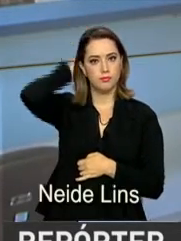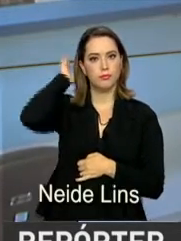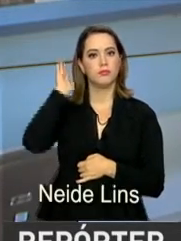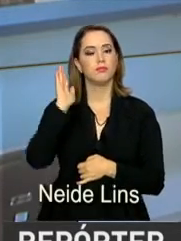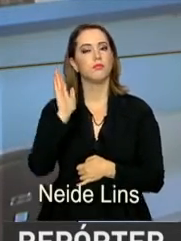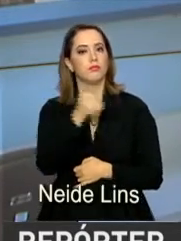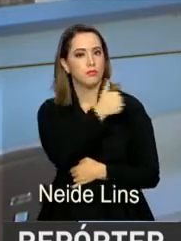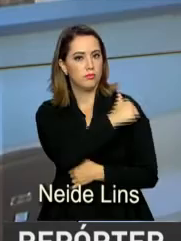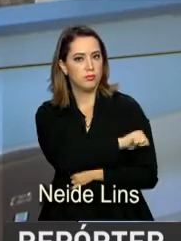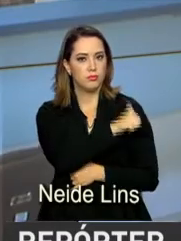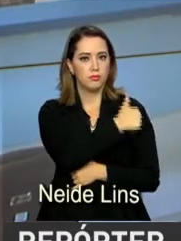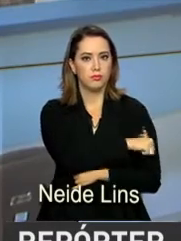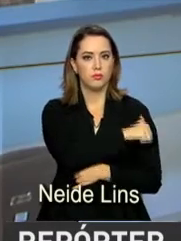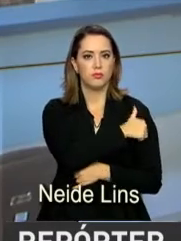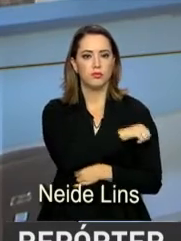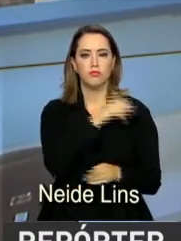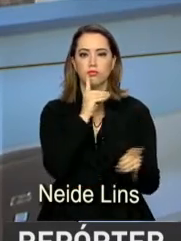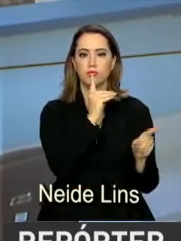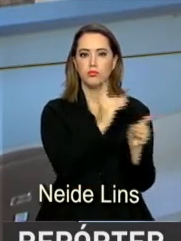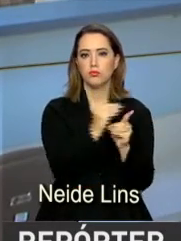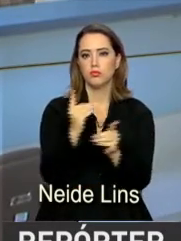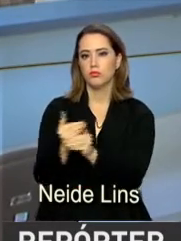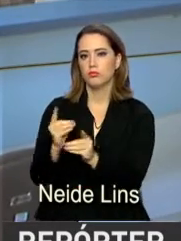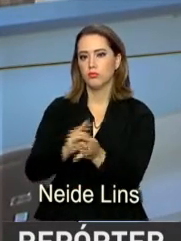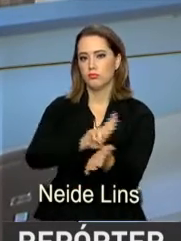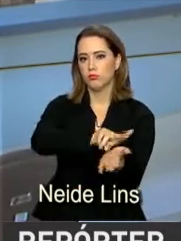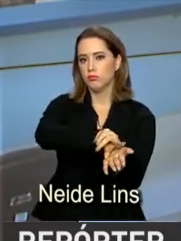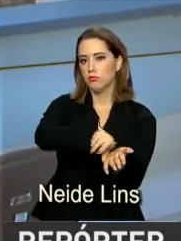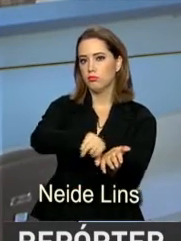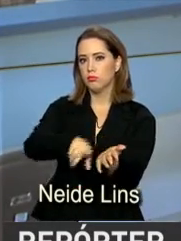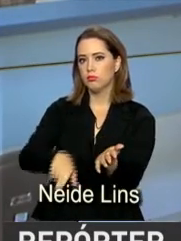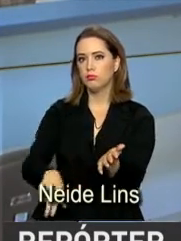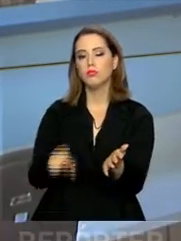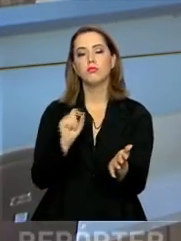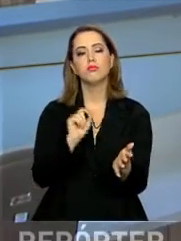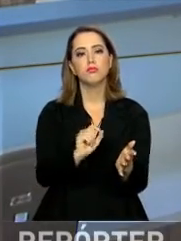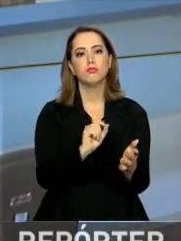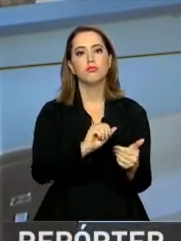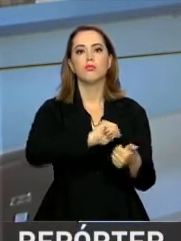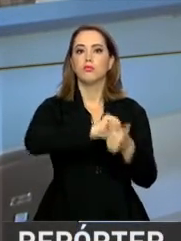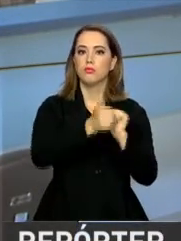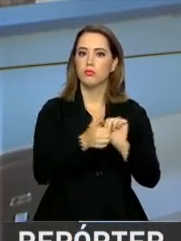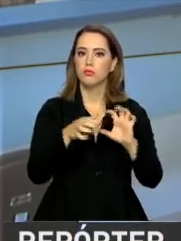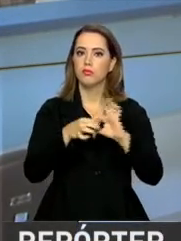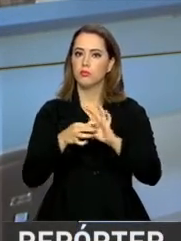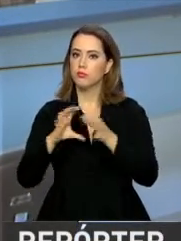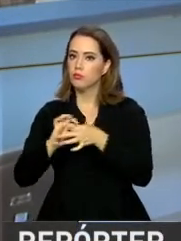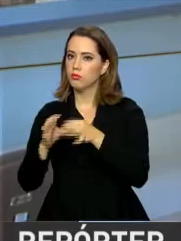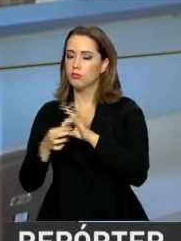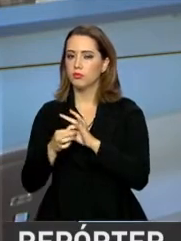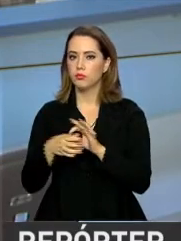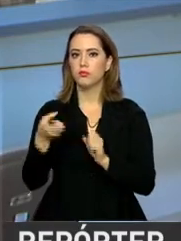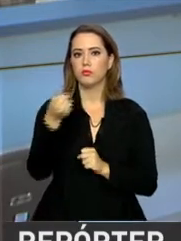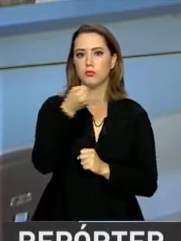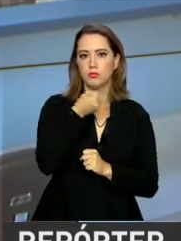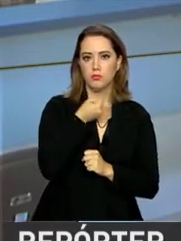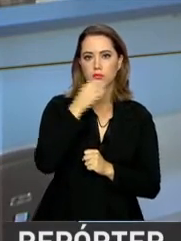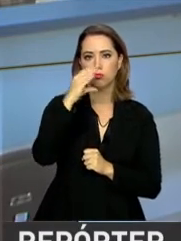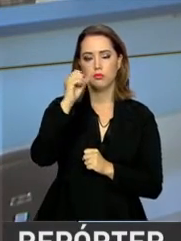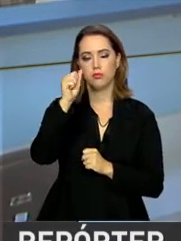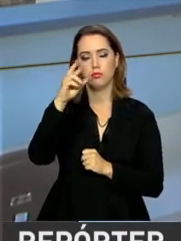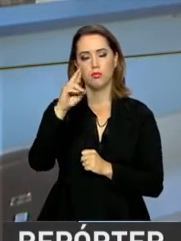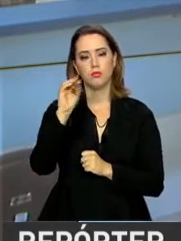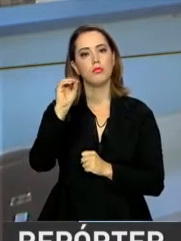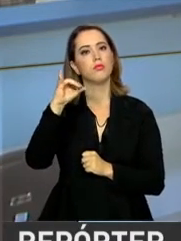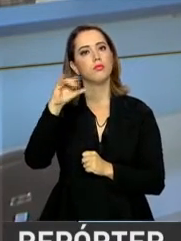já está no rio de janeiro onde participa de uma série de encontros sobre as olimpíadas a repórter carolina rocha traz os detalhes